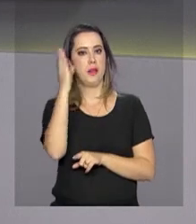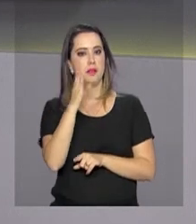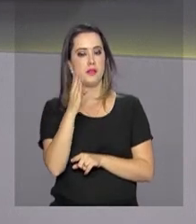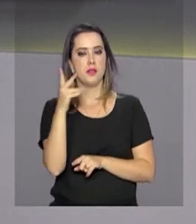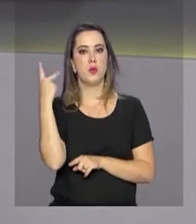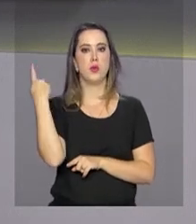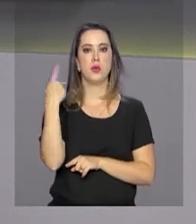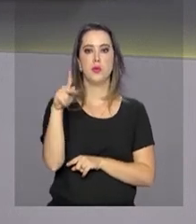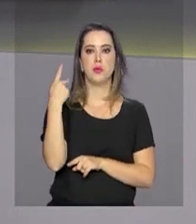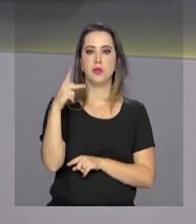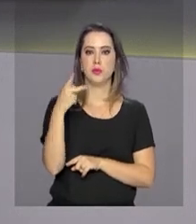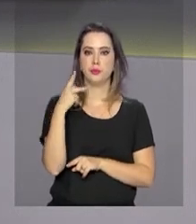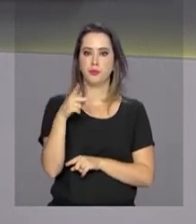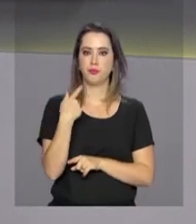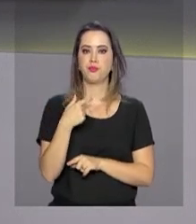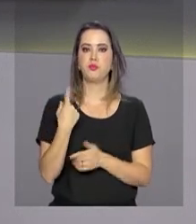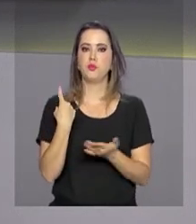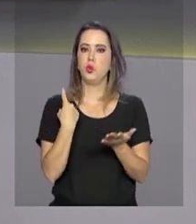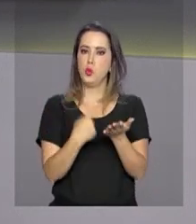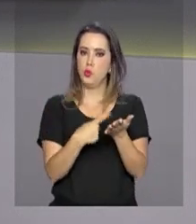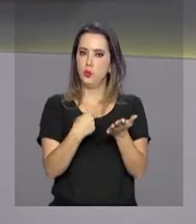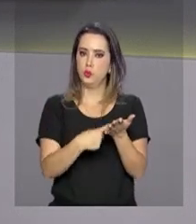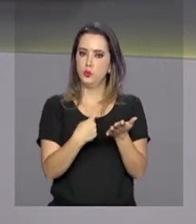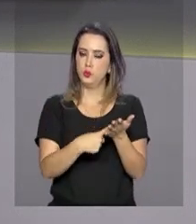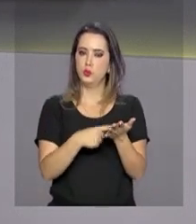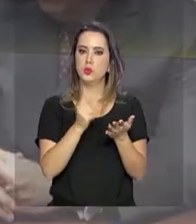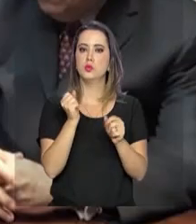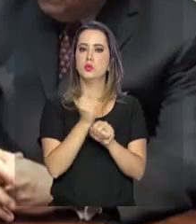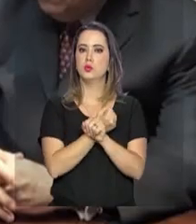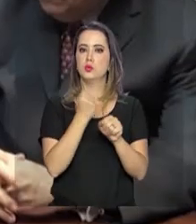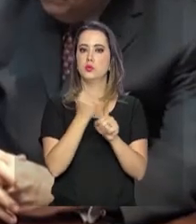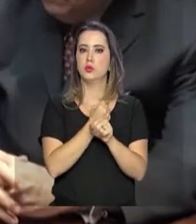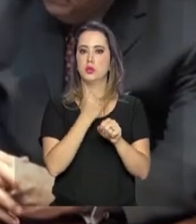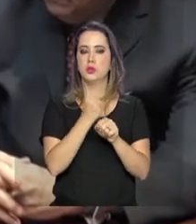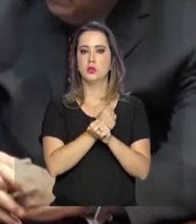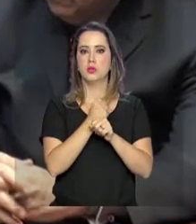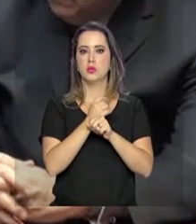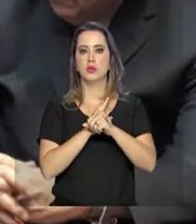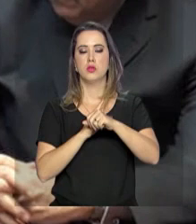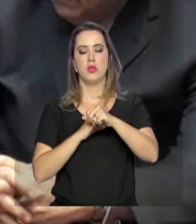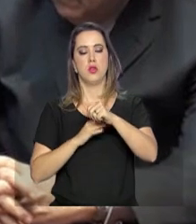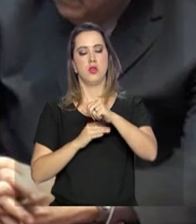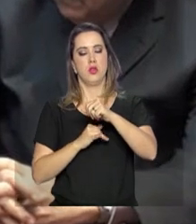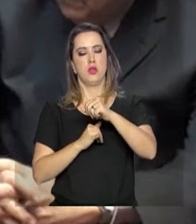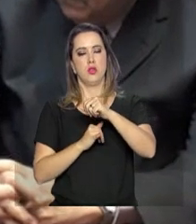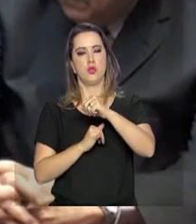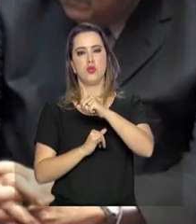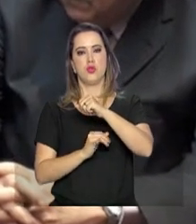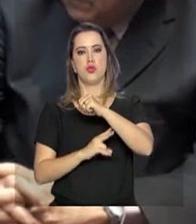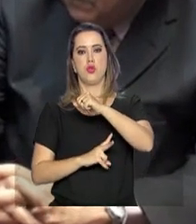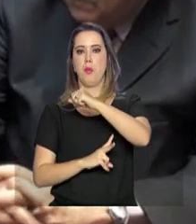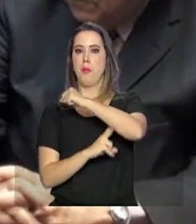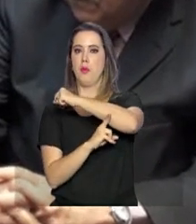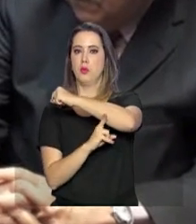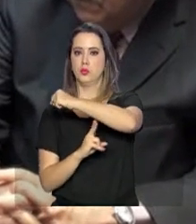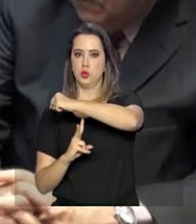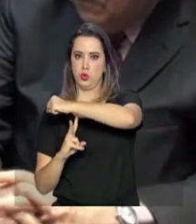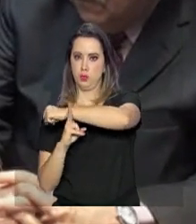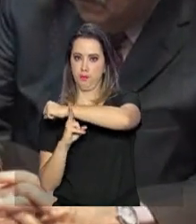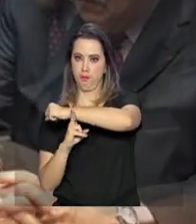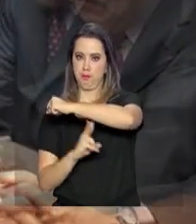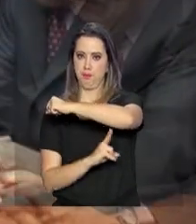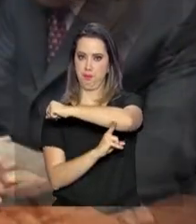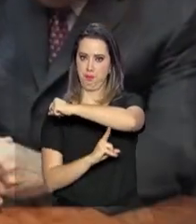e do paraguai e ladrões saga assinaram um acordo para a construção de uma ponte internacional sobre o rio apa a